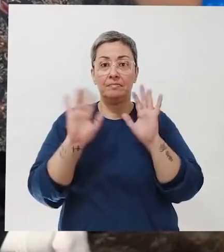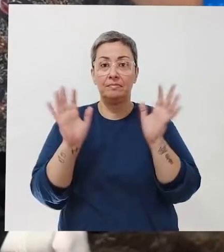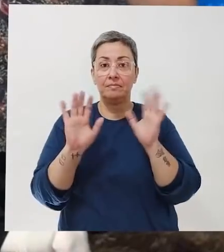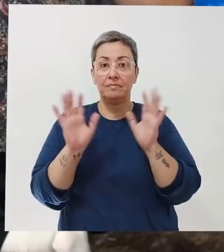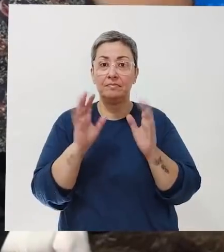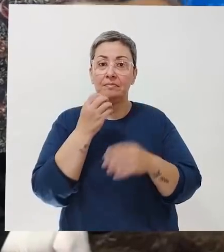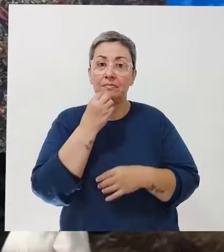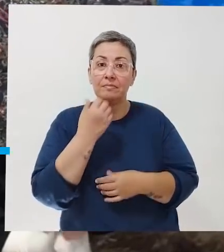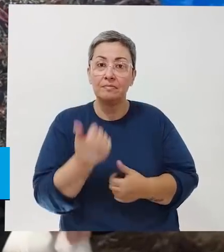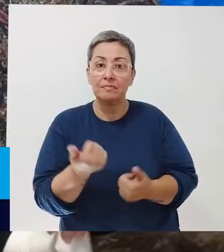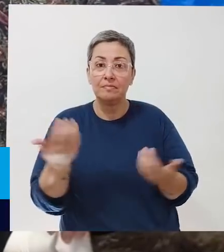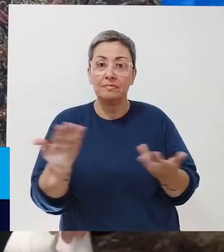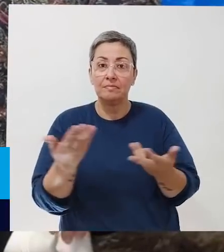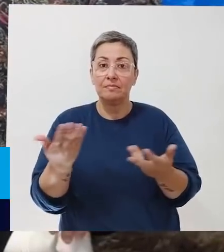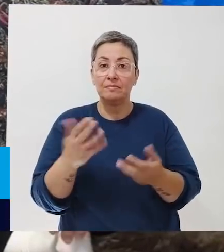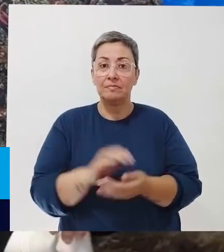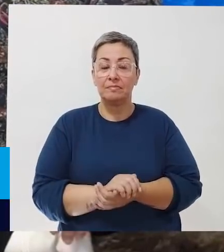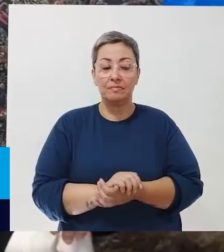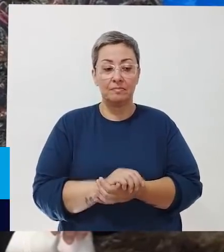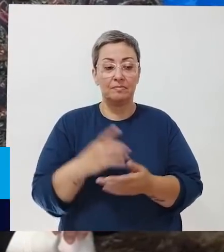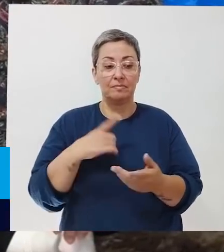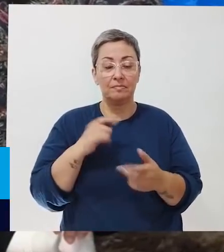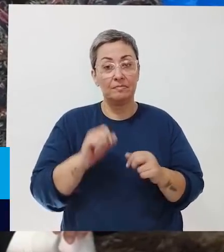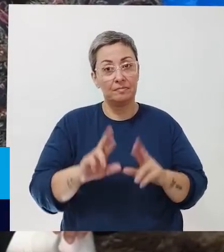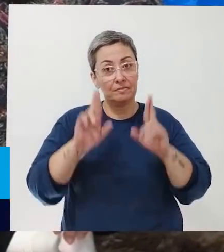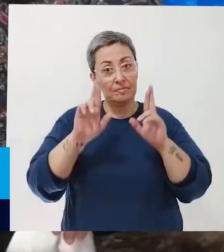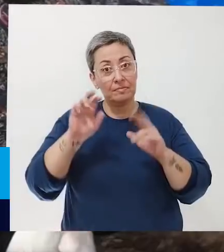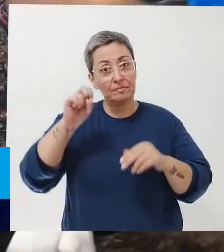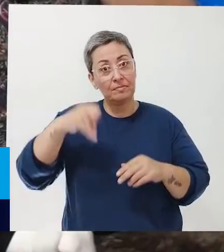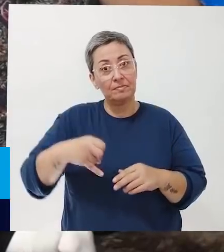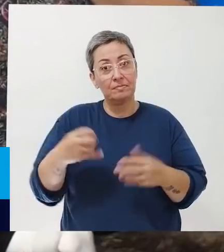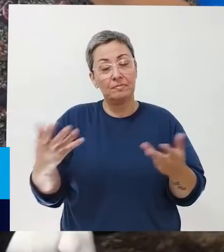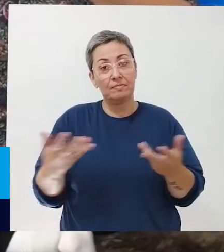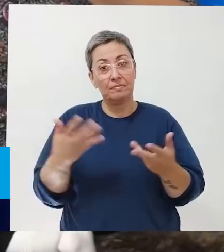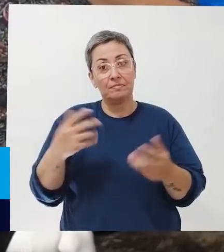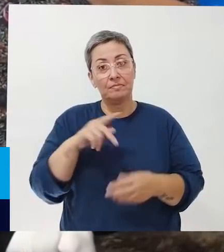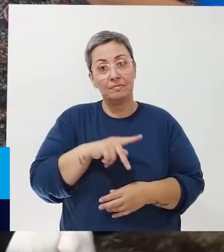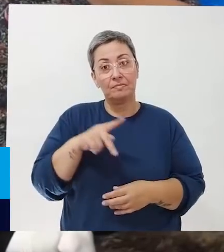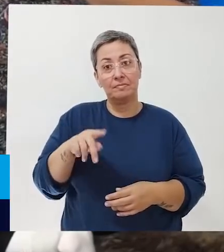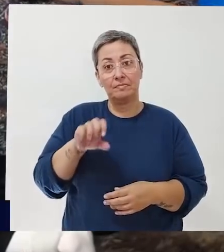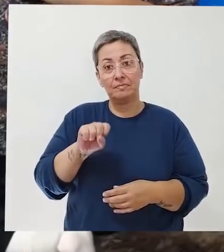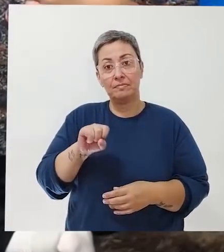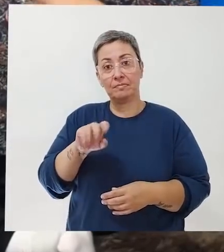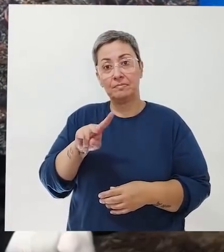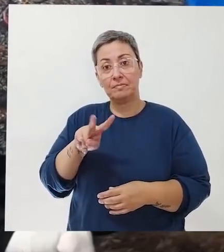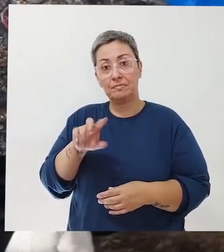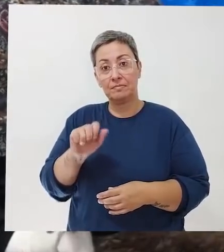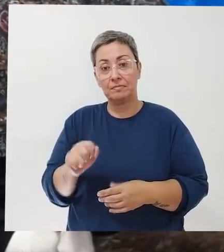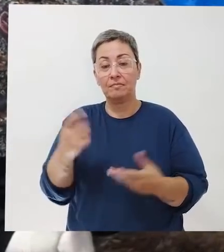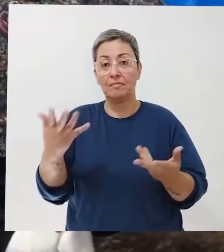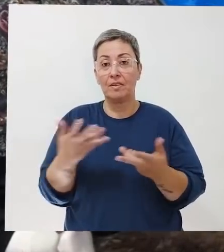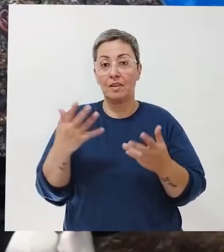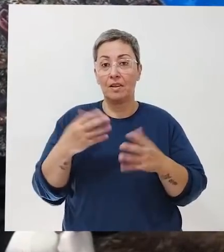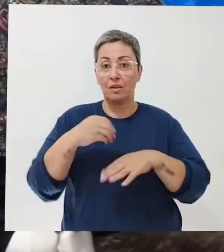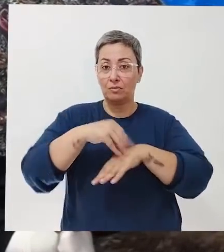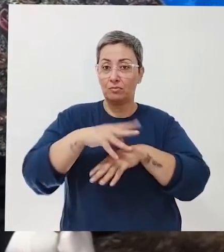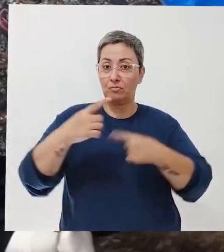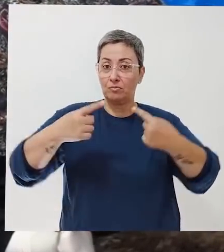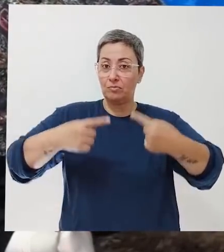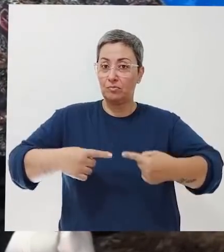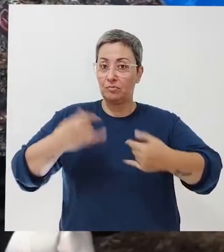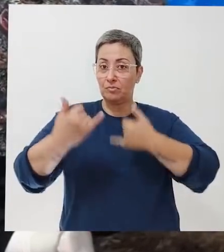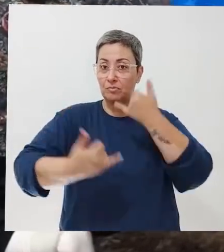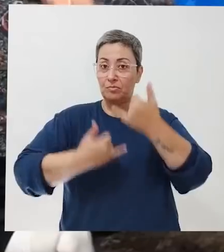Olá, galerinha. Tudo bem com vocês? Espero que sim. Eu sou a professora Silvia e hoje eu trouxe um desafio